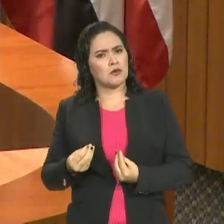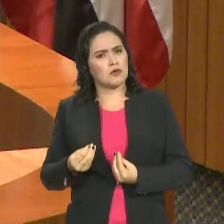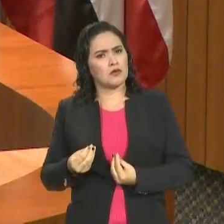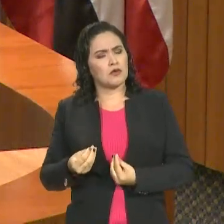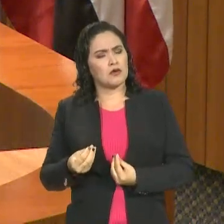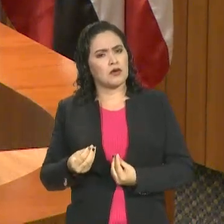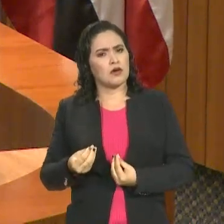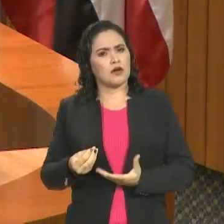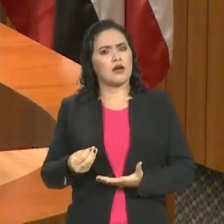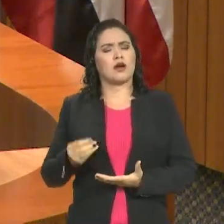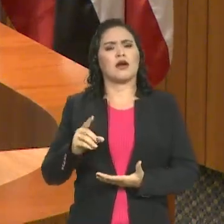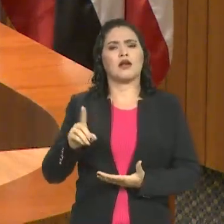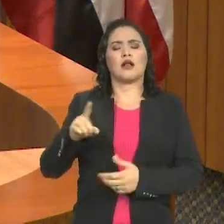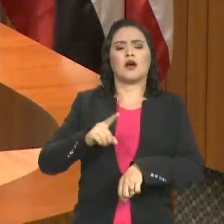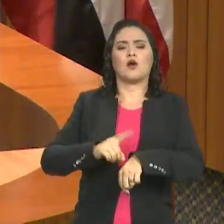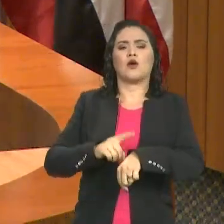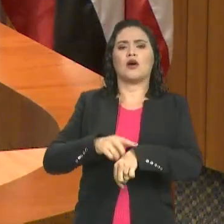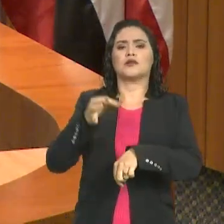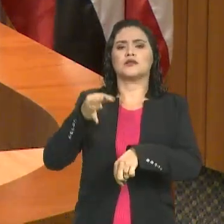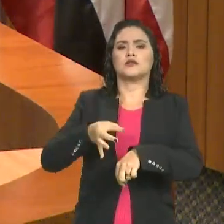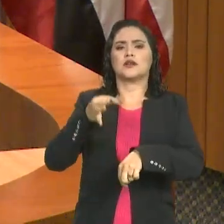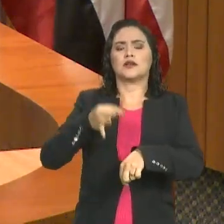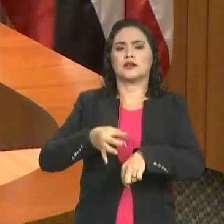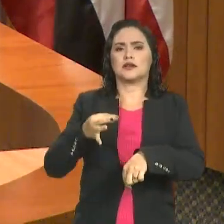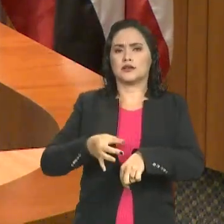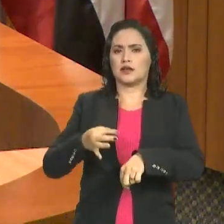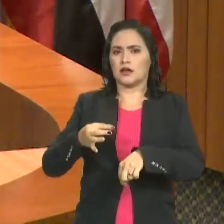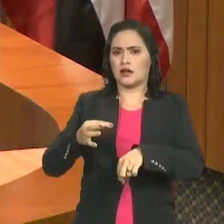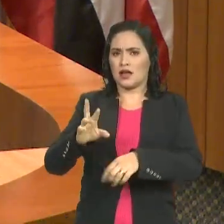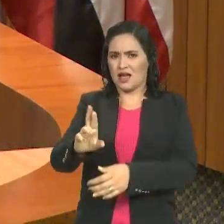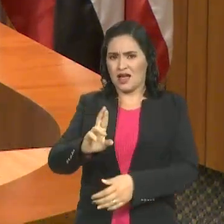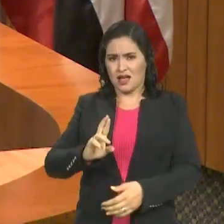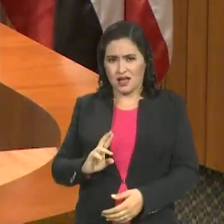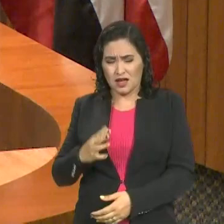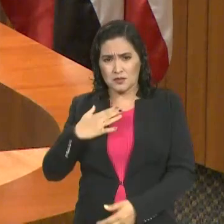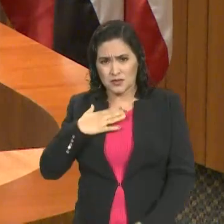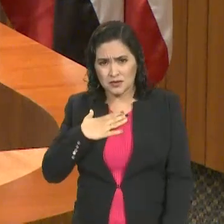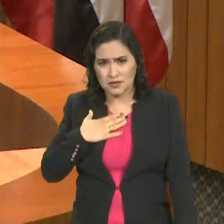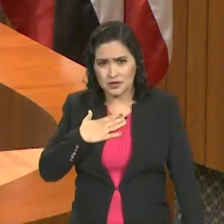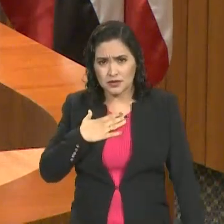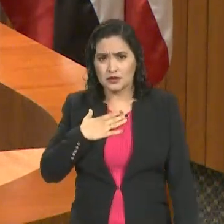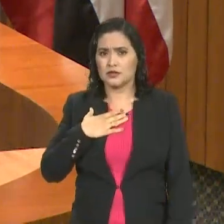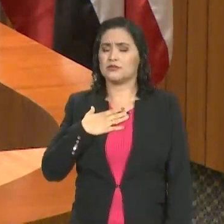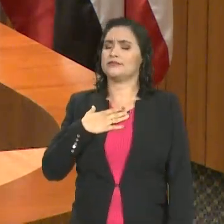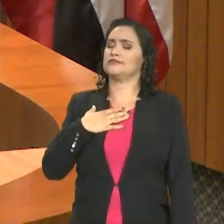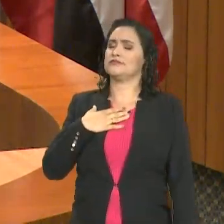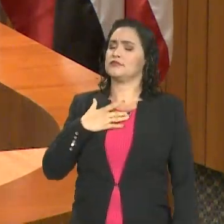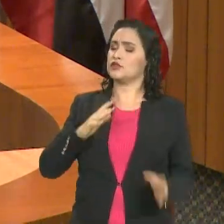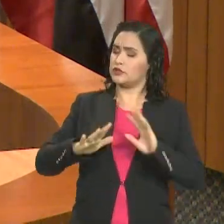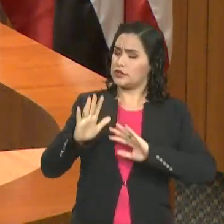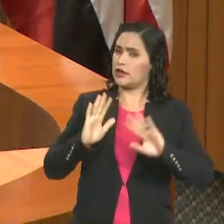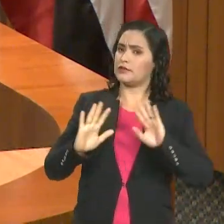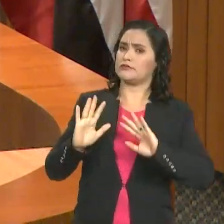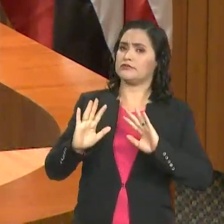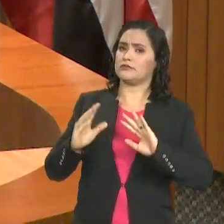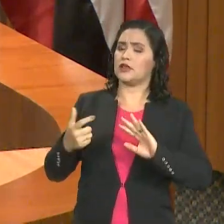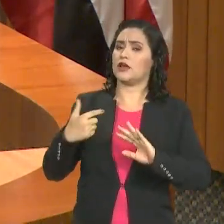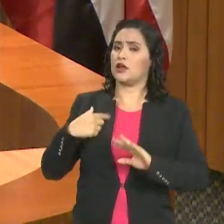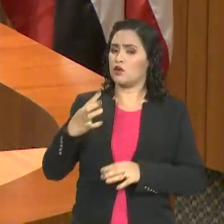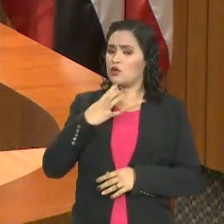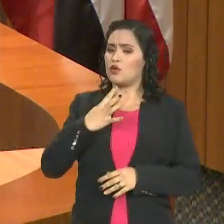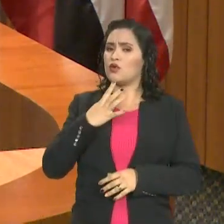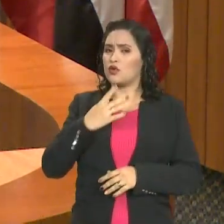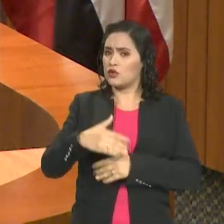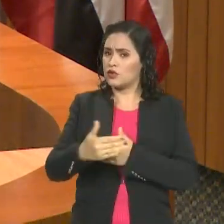Da mesma forma que ele recebeu essa semana várias denúncias que mostram, olha, governador Brandão, o dinheiro da